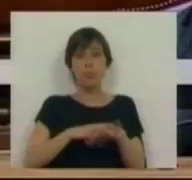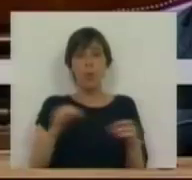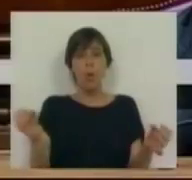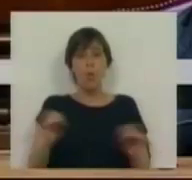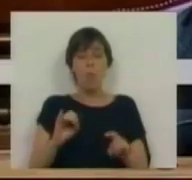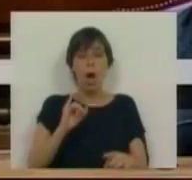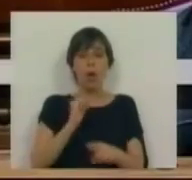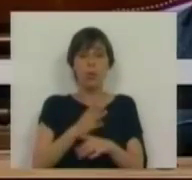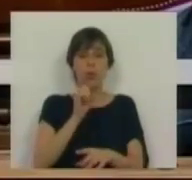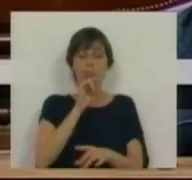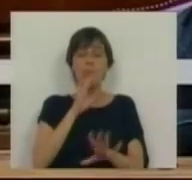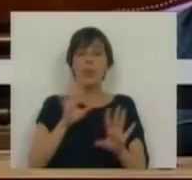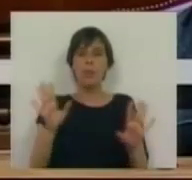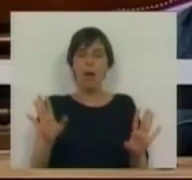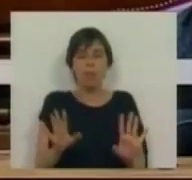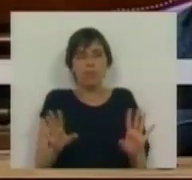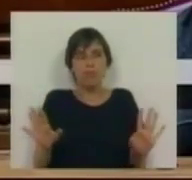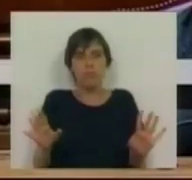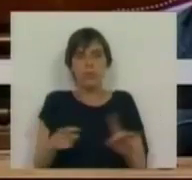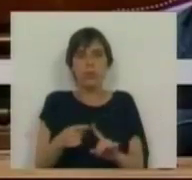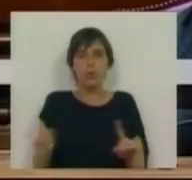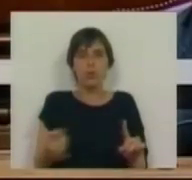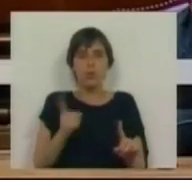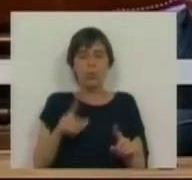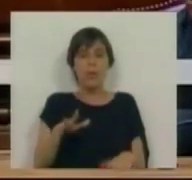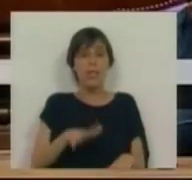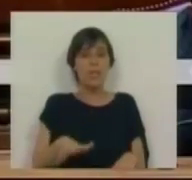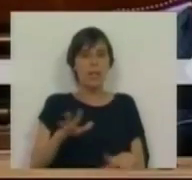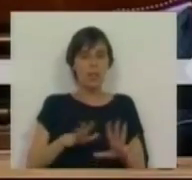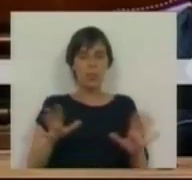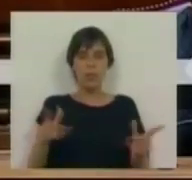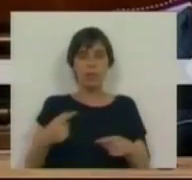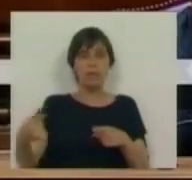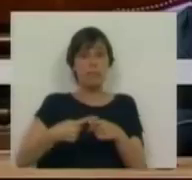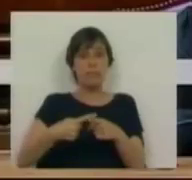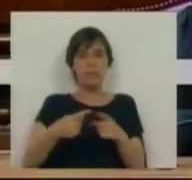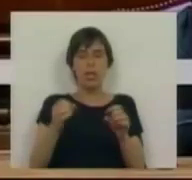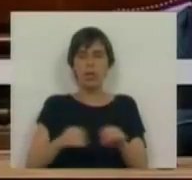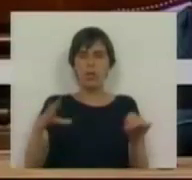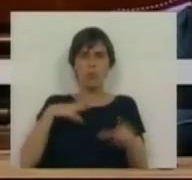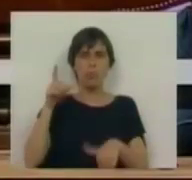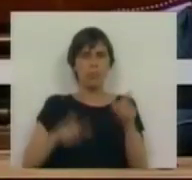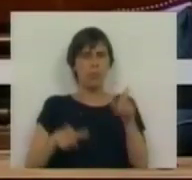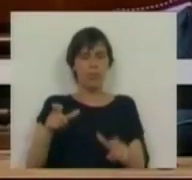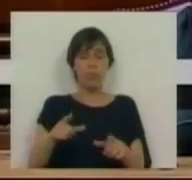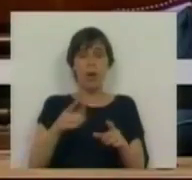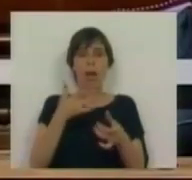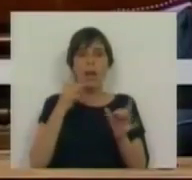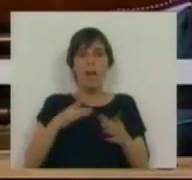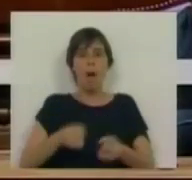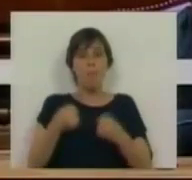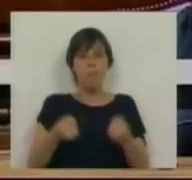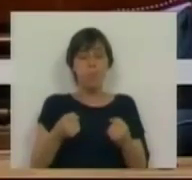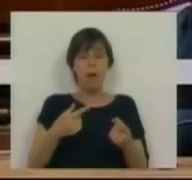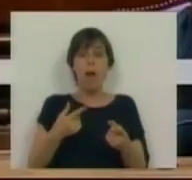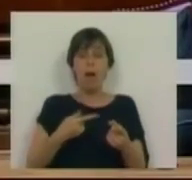outra possibilidade, isso não era uma situação que entusiasmasse nenhum português, seria uma inevitabilidade que